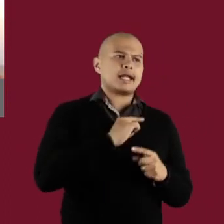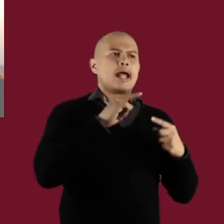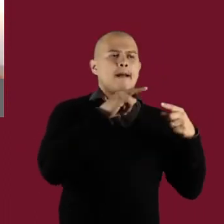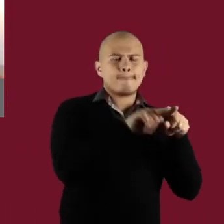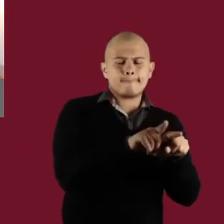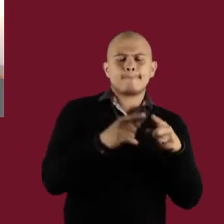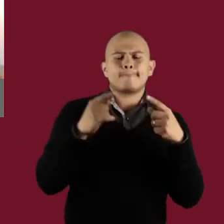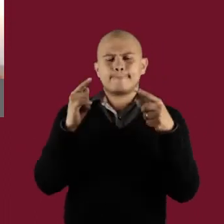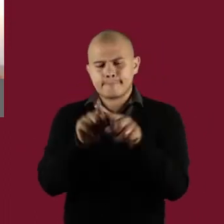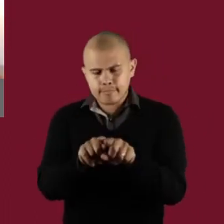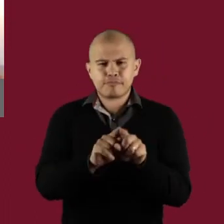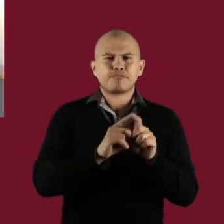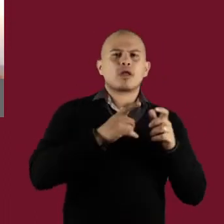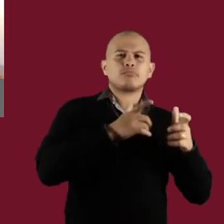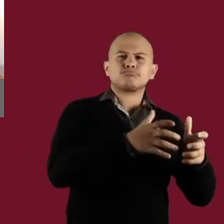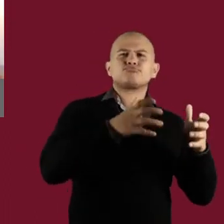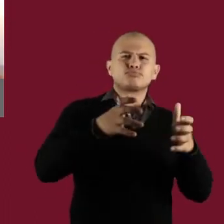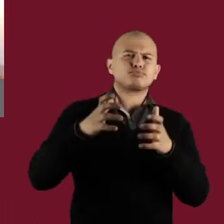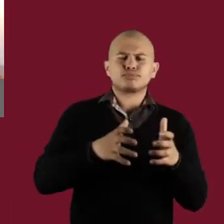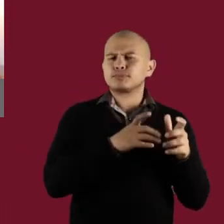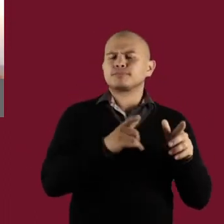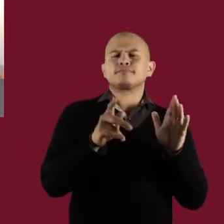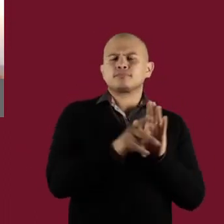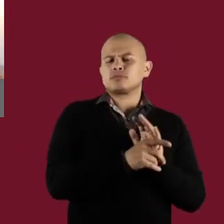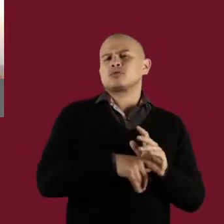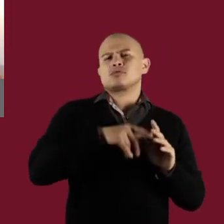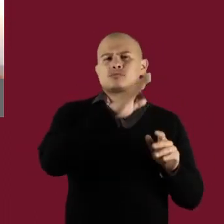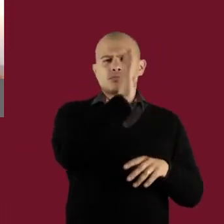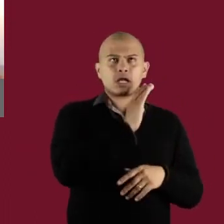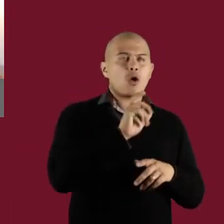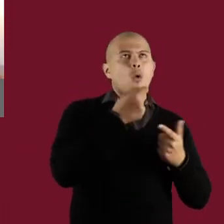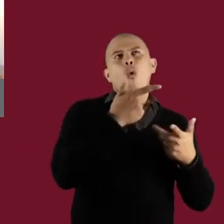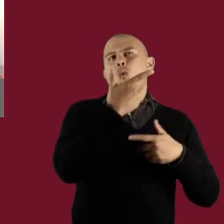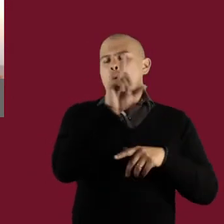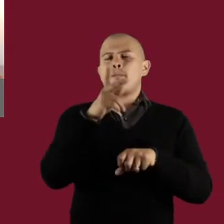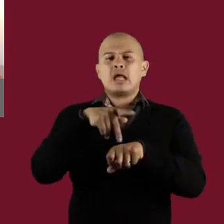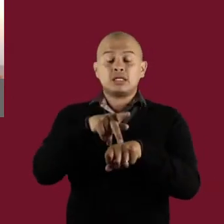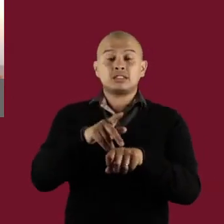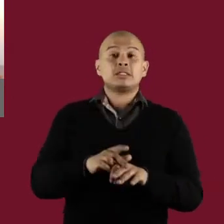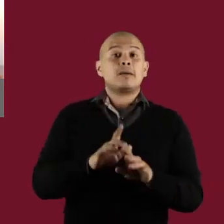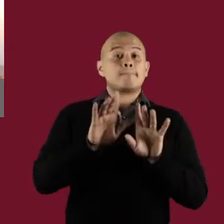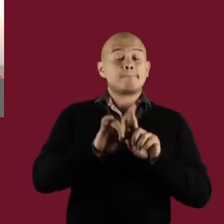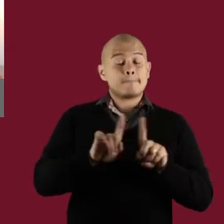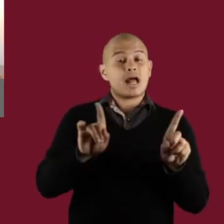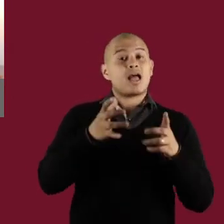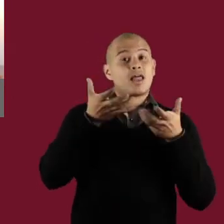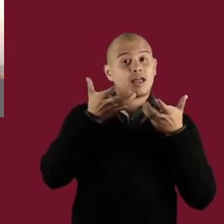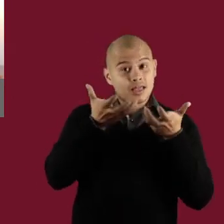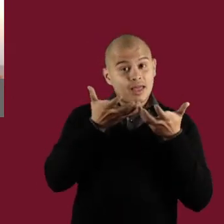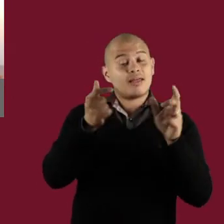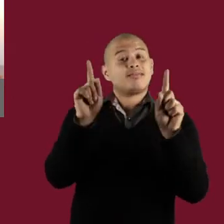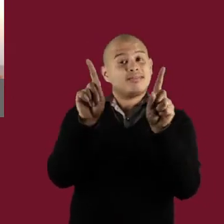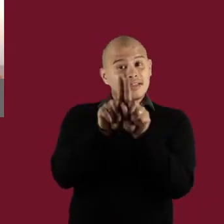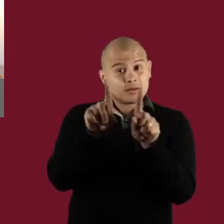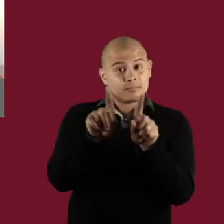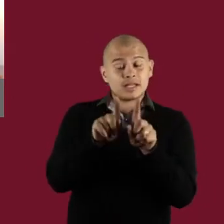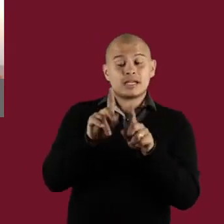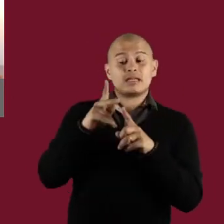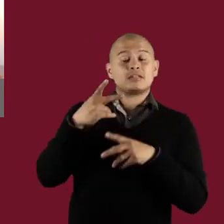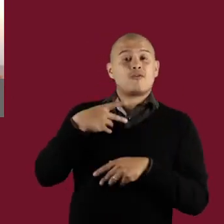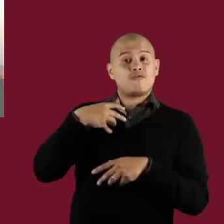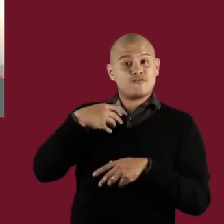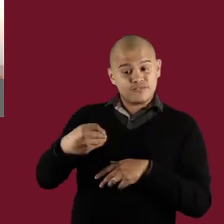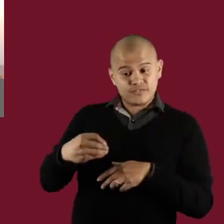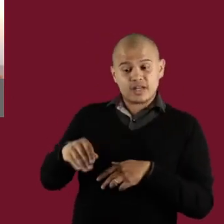o apoio também de outras instituições, mas elas também querem que os seus filhos sejam